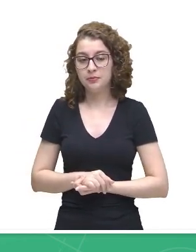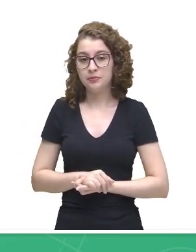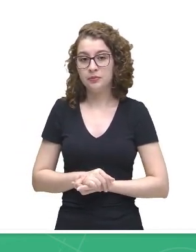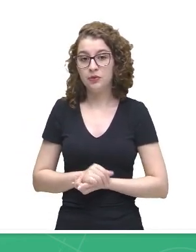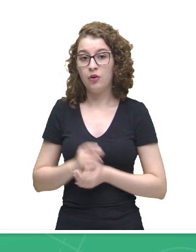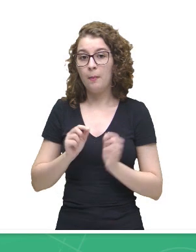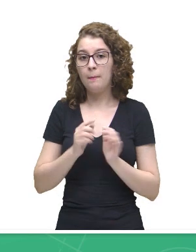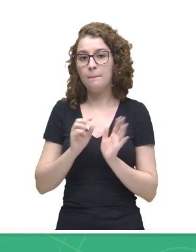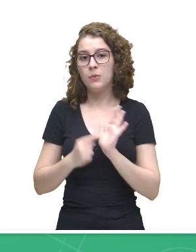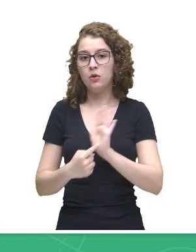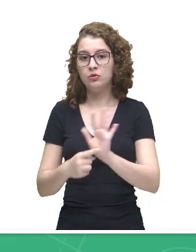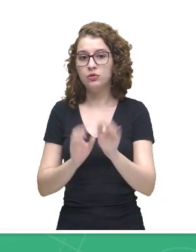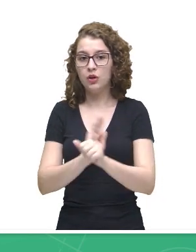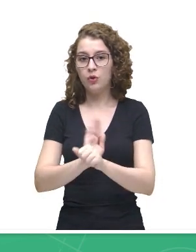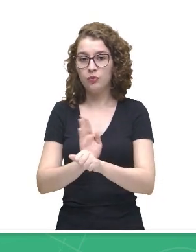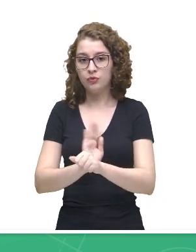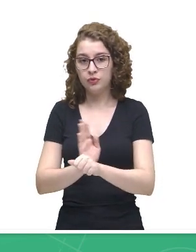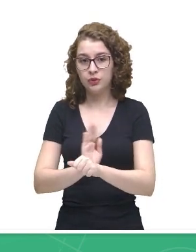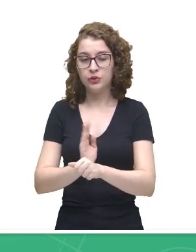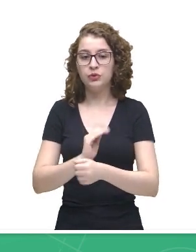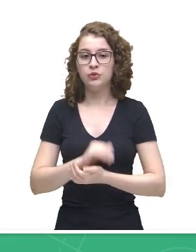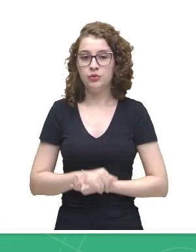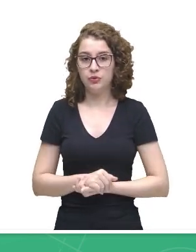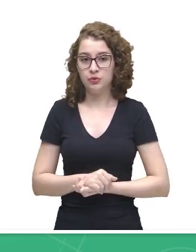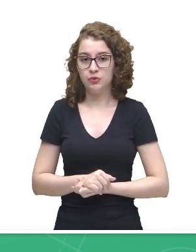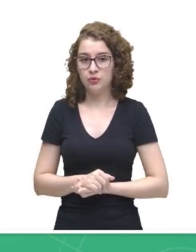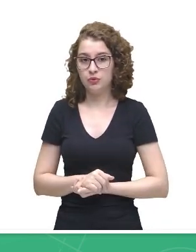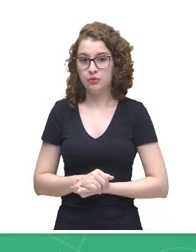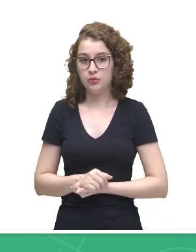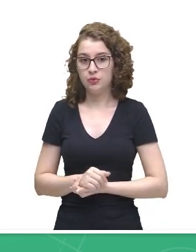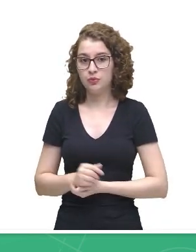vídeo as link words que indicam,